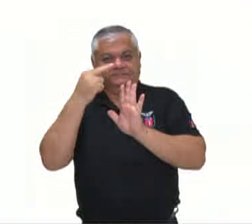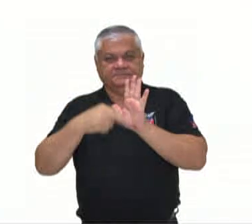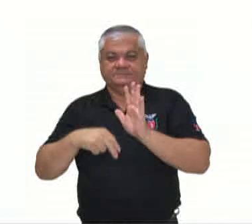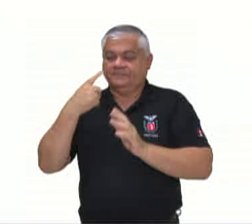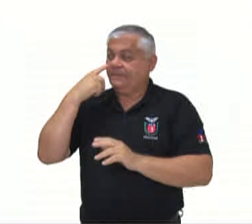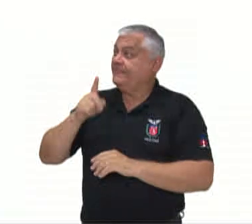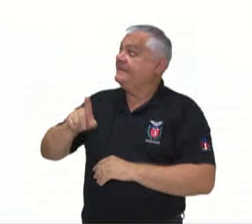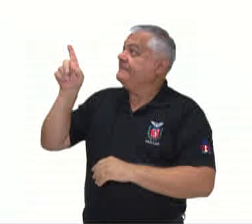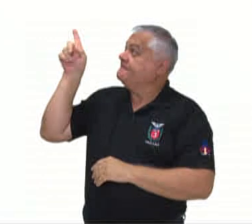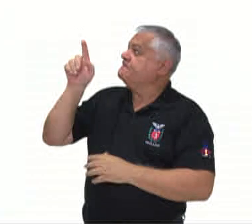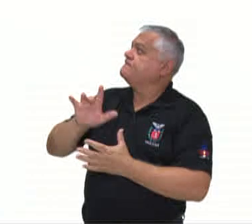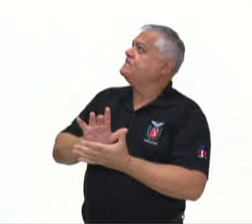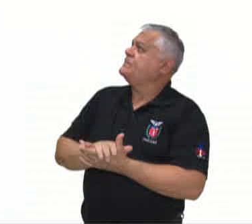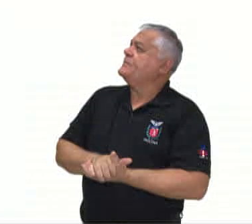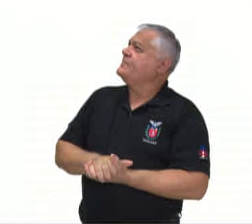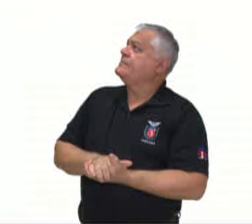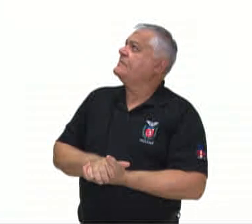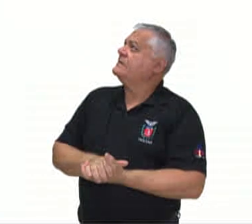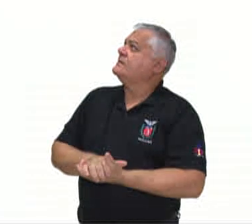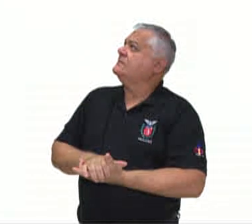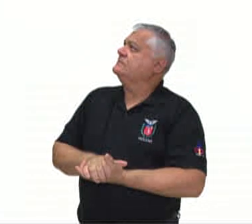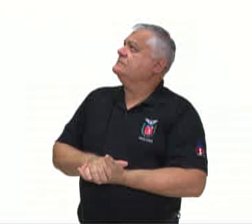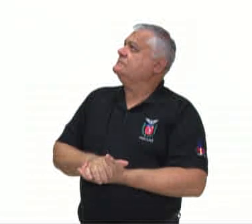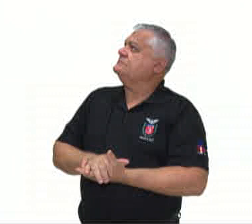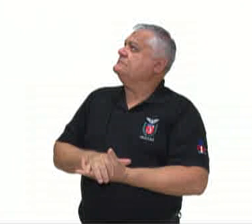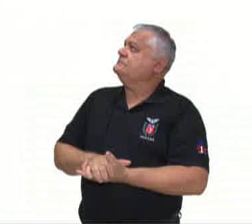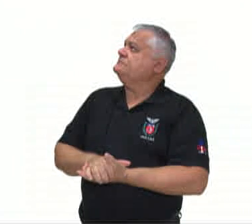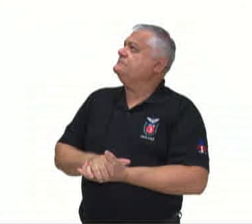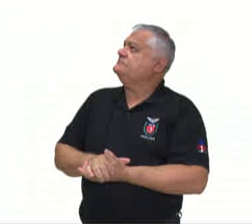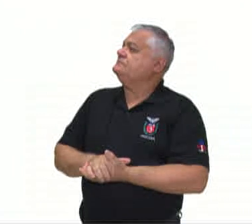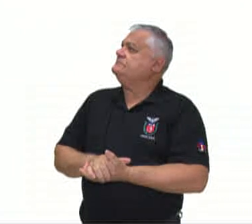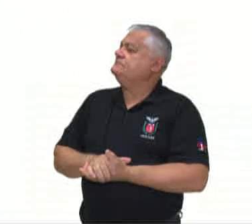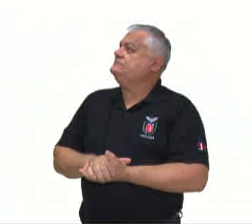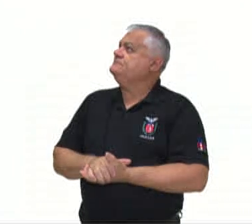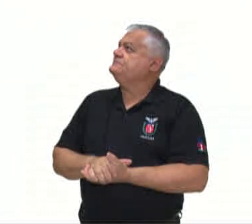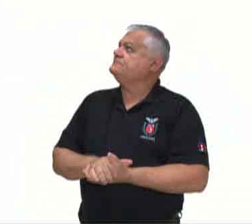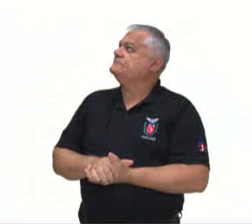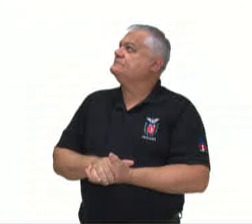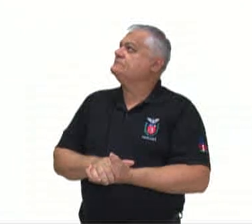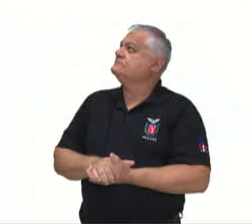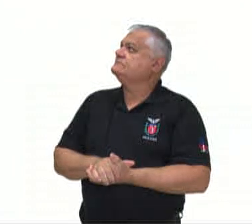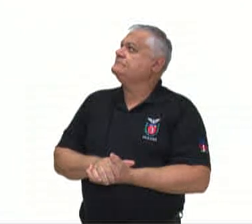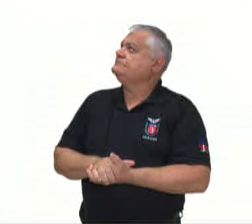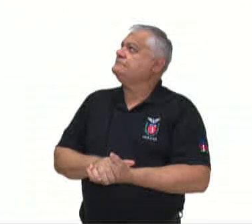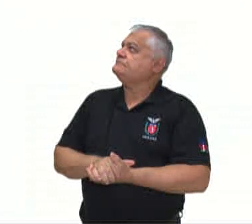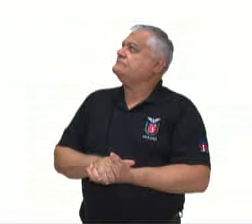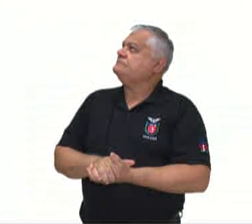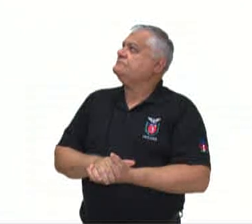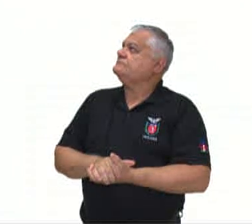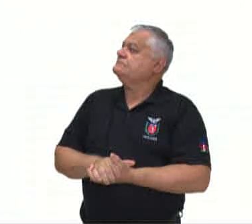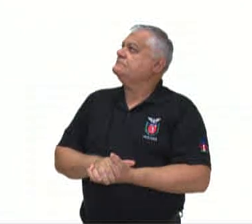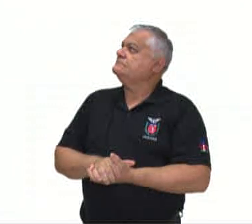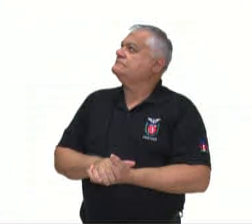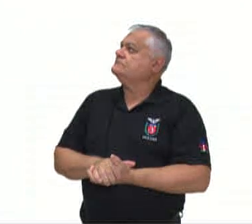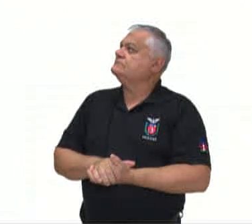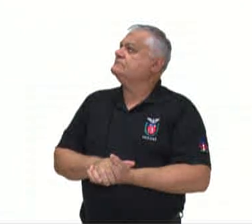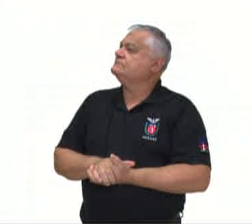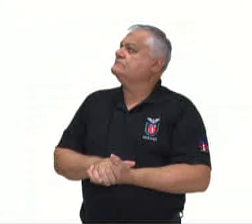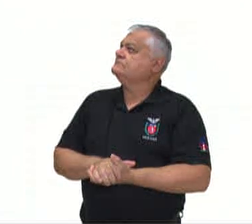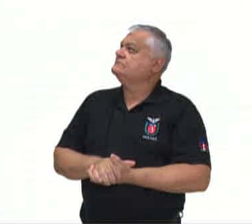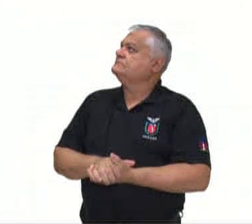According to Japan Today, NBC will air the opening ceremony live for US residents on July